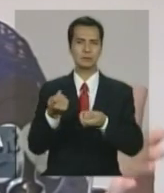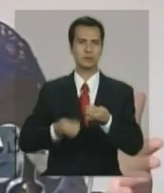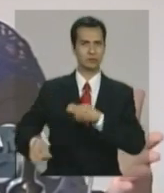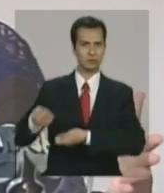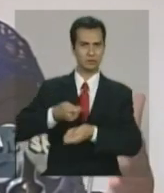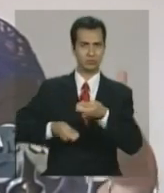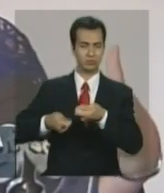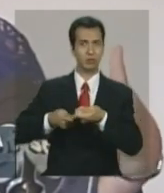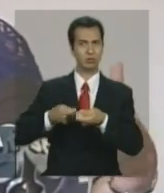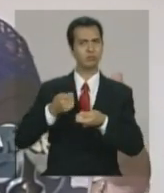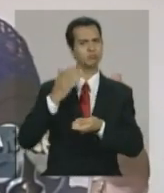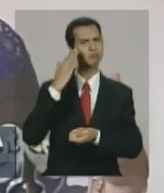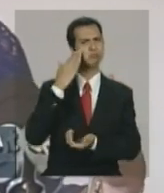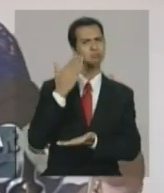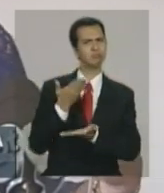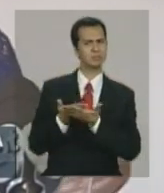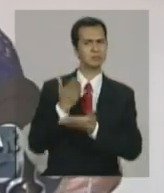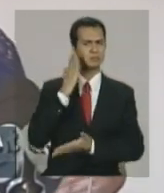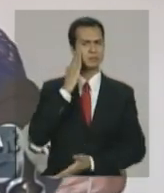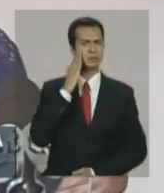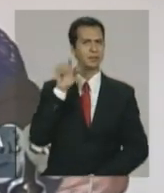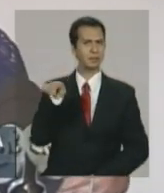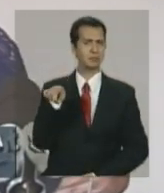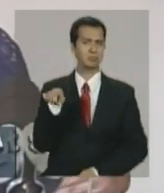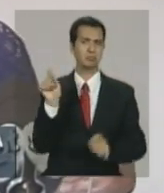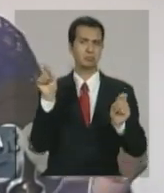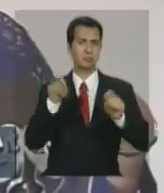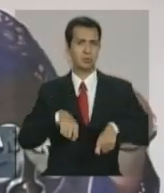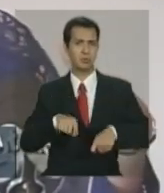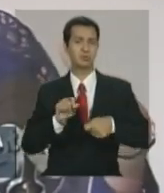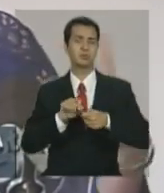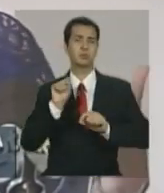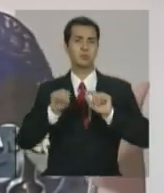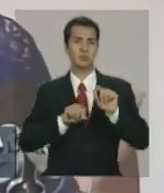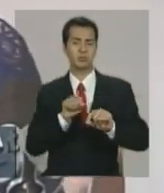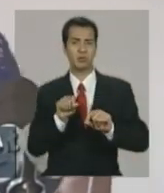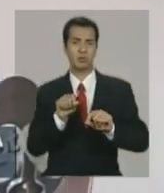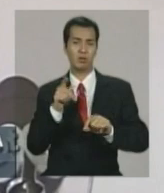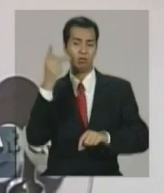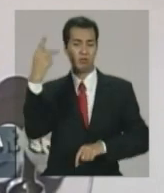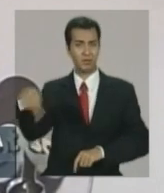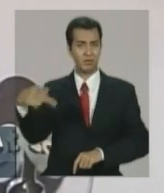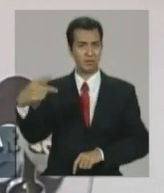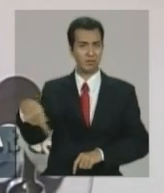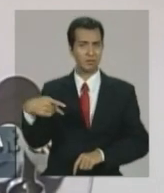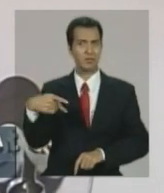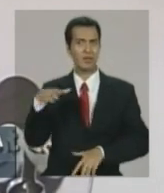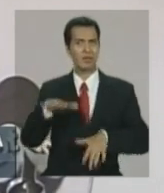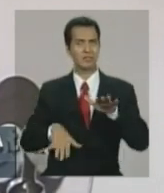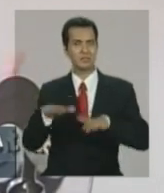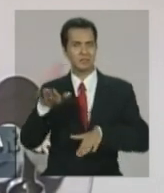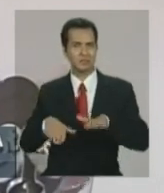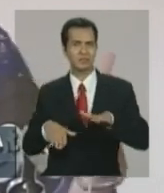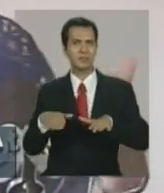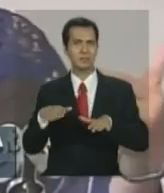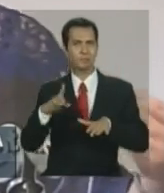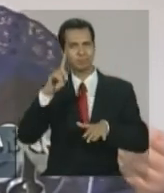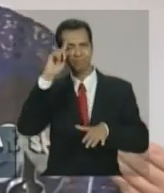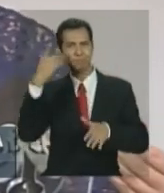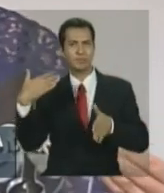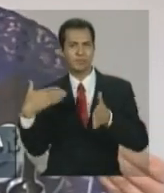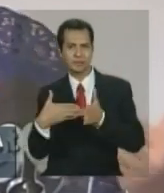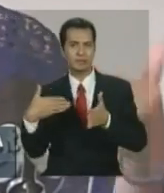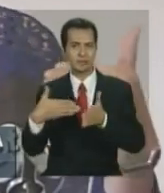façam, inclusive, que tenham uma posição mais restritiva, até porque tem de